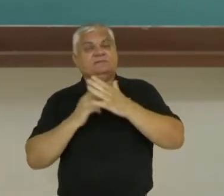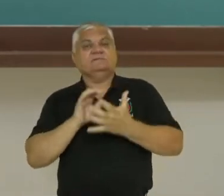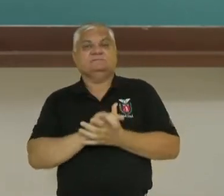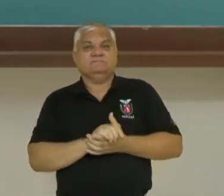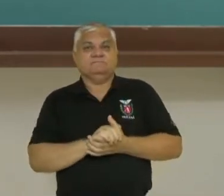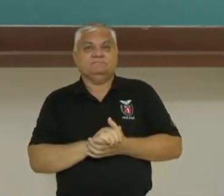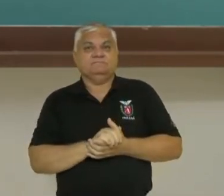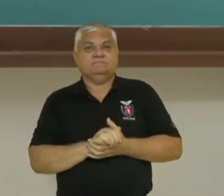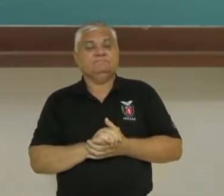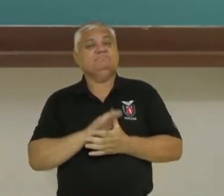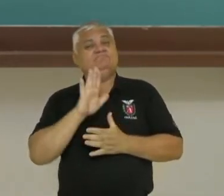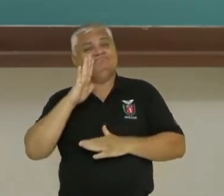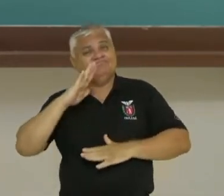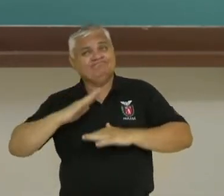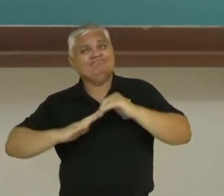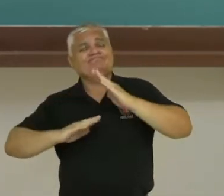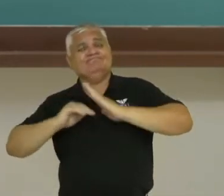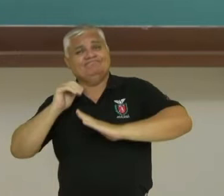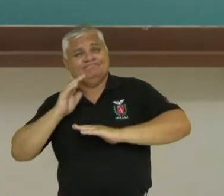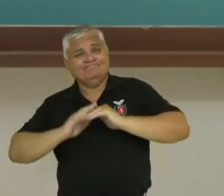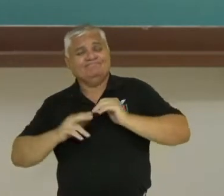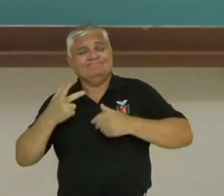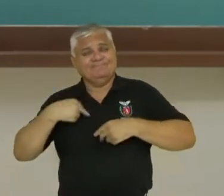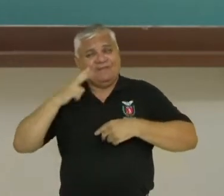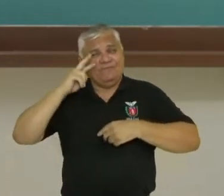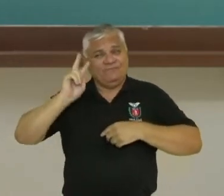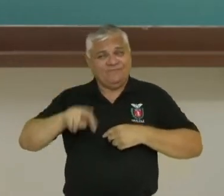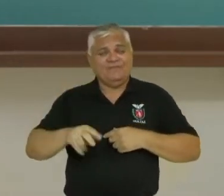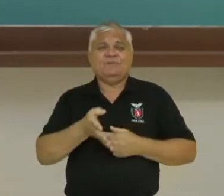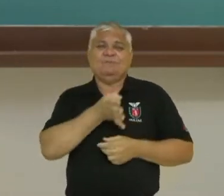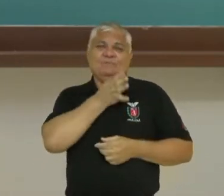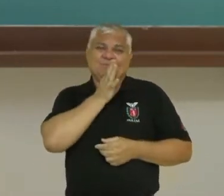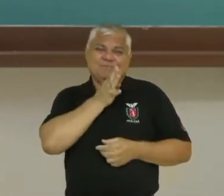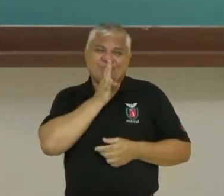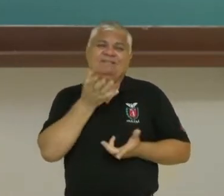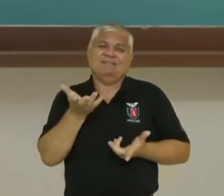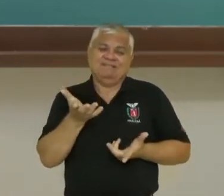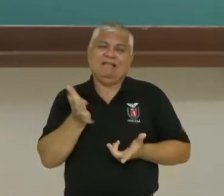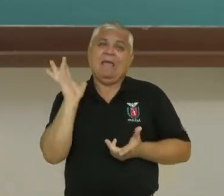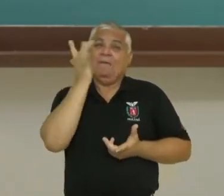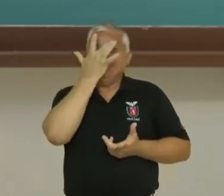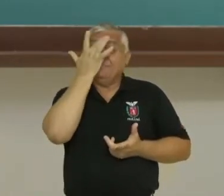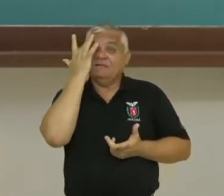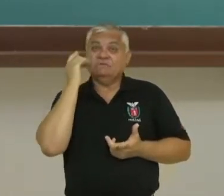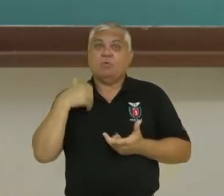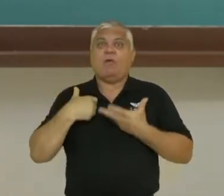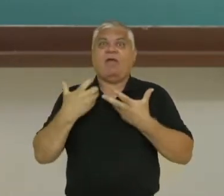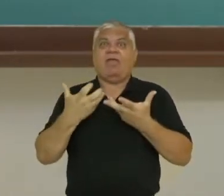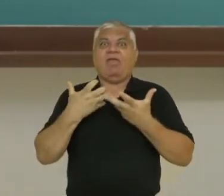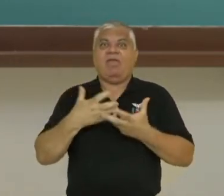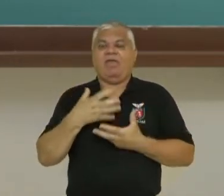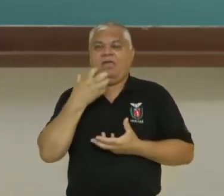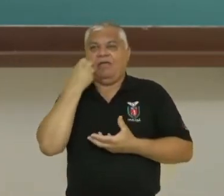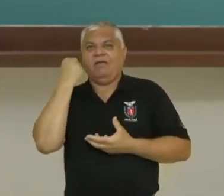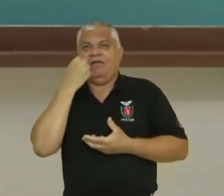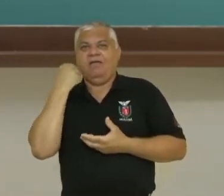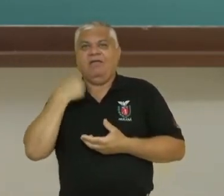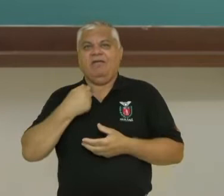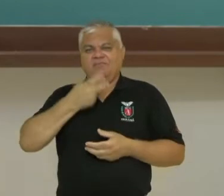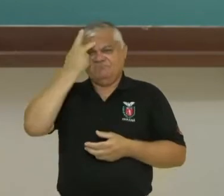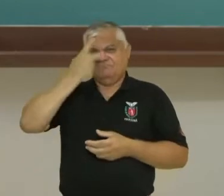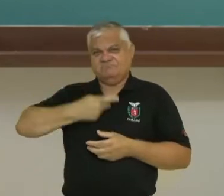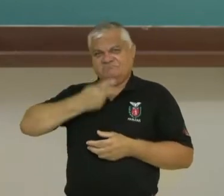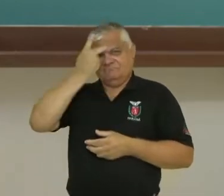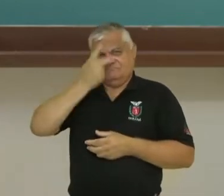na prática, conhecendo as pessoas como são e a busca por individualidades,